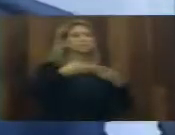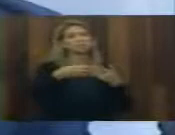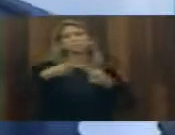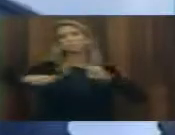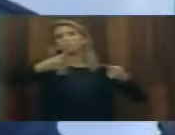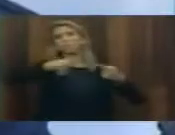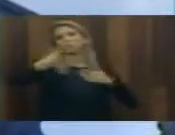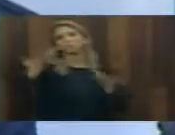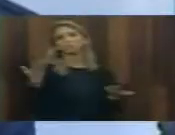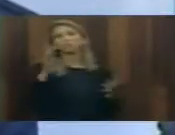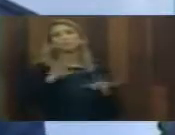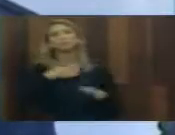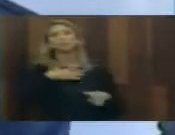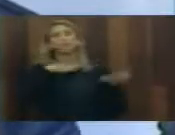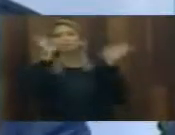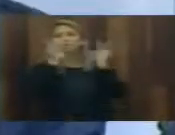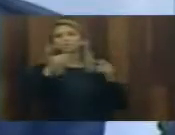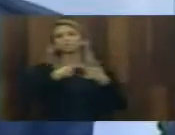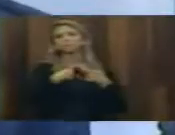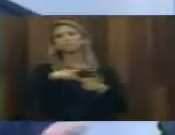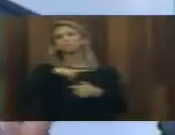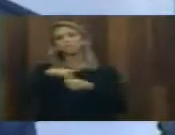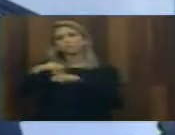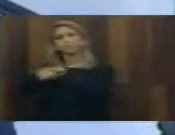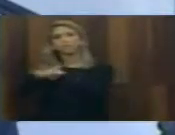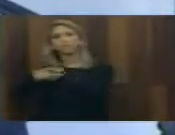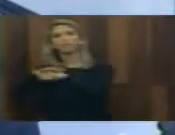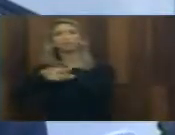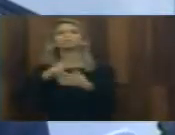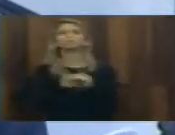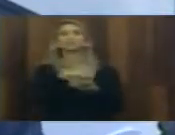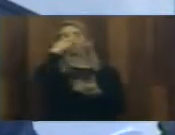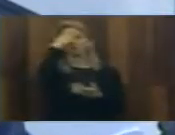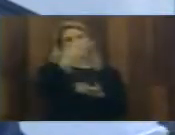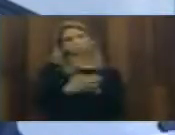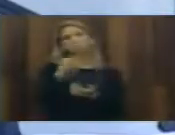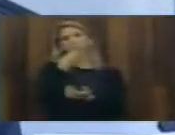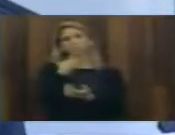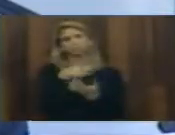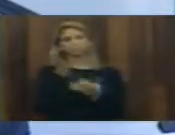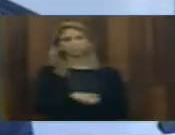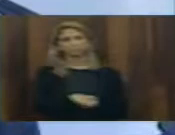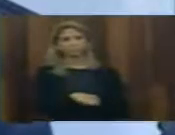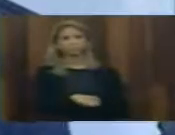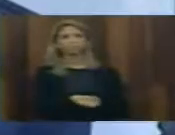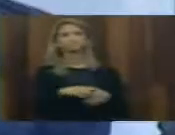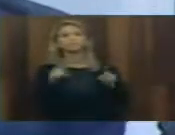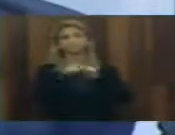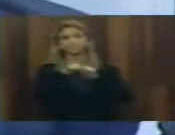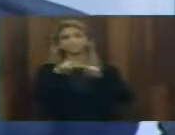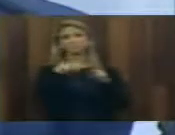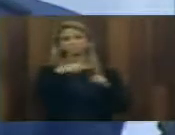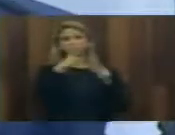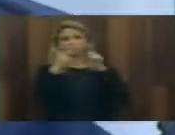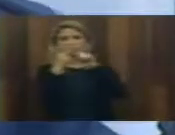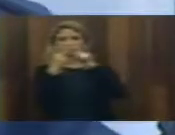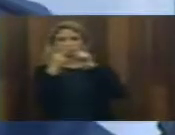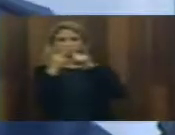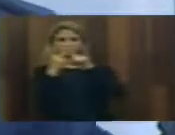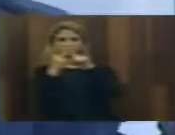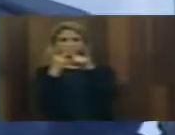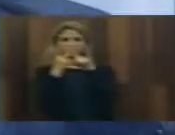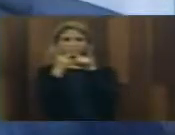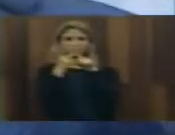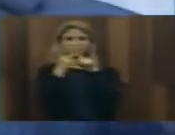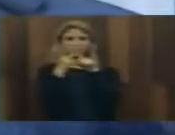divergência política. E fico feliz, esse é um ponto positivo, uma laranja saudável da pauta de hoje. Hoje nós temos também a discussão sobre